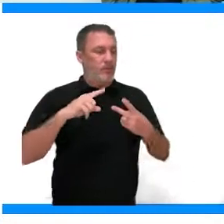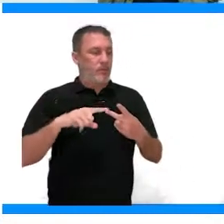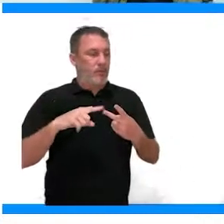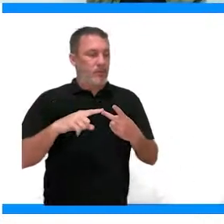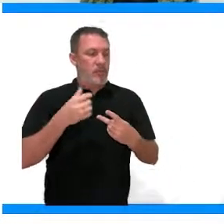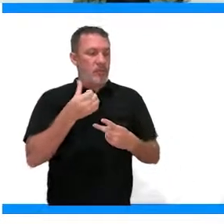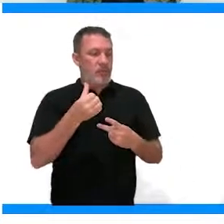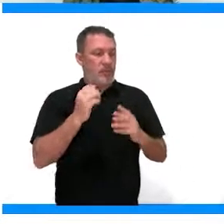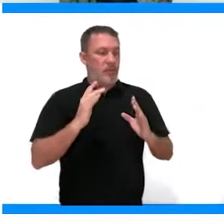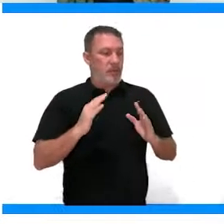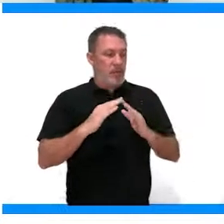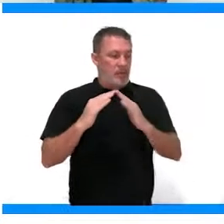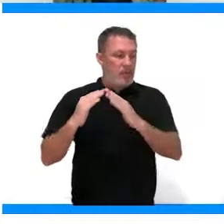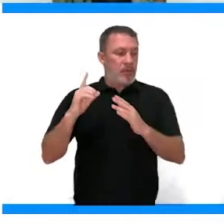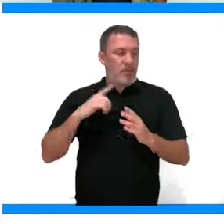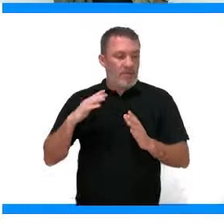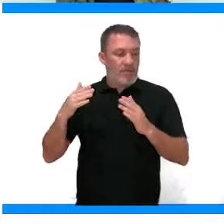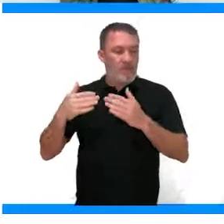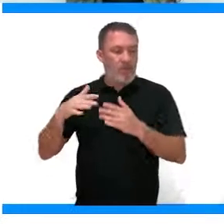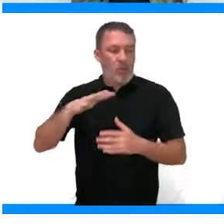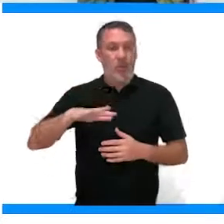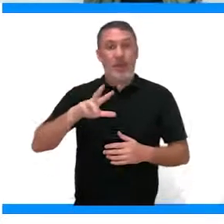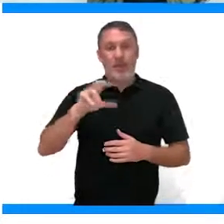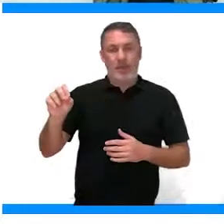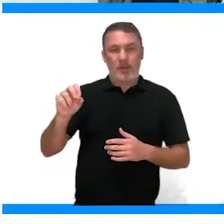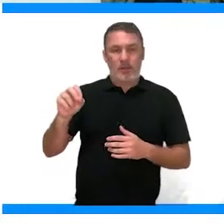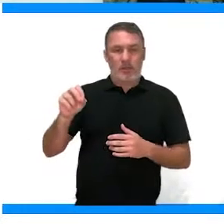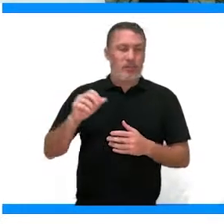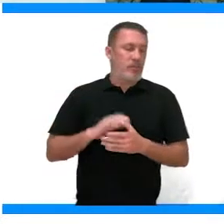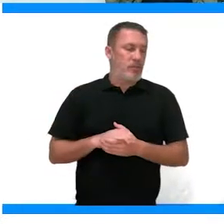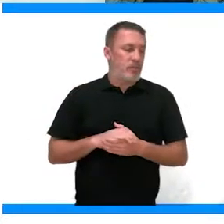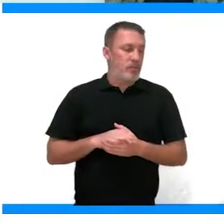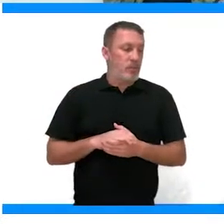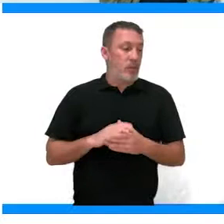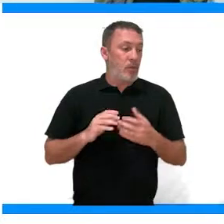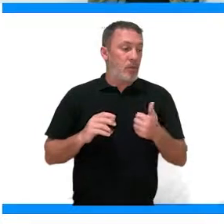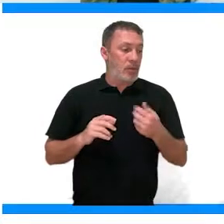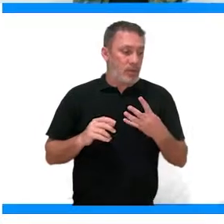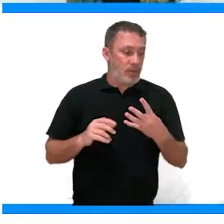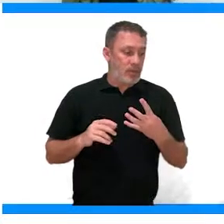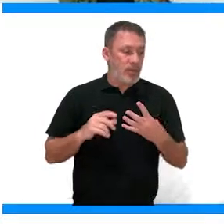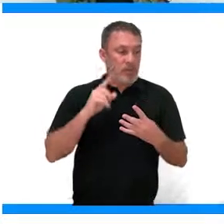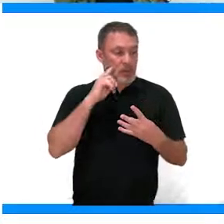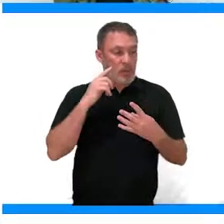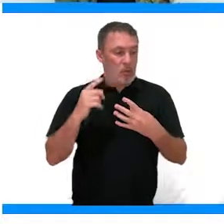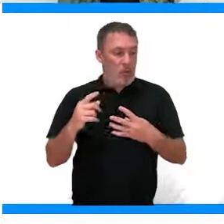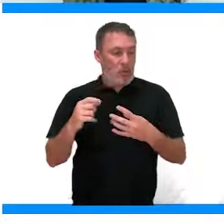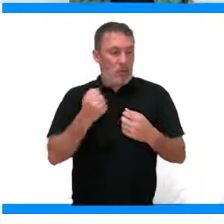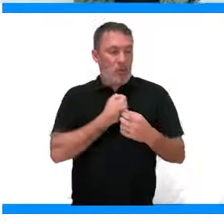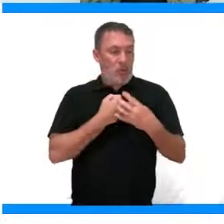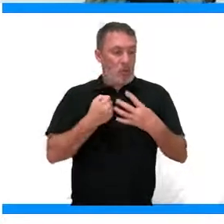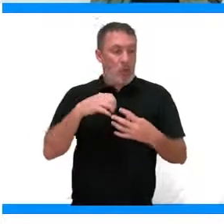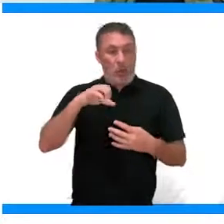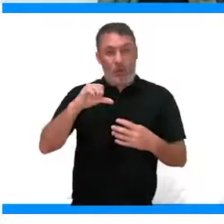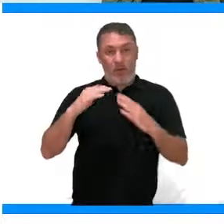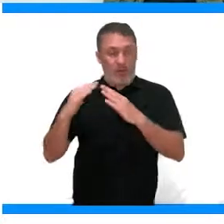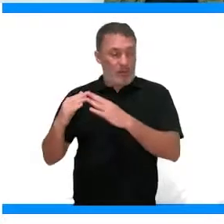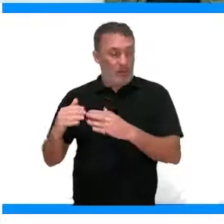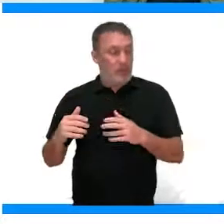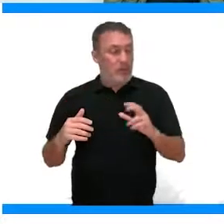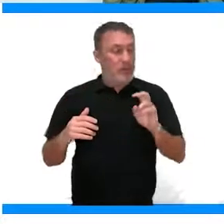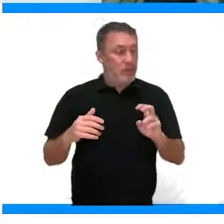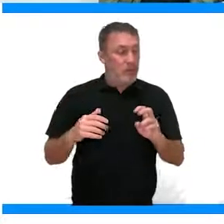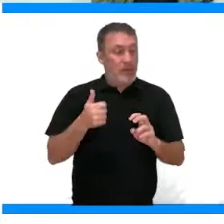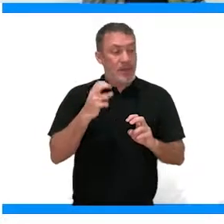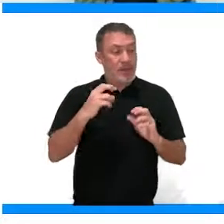bairro. 3. 13 imóveis com foco de mosquito em 520 imóveis no bairro. 4. 9 imóveis com foco de mosquito em 360 imóveis